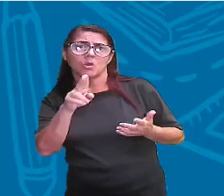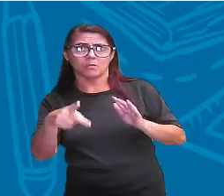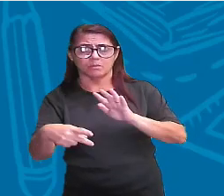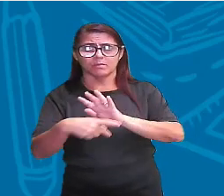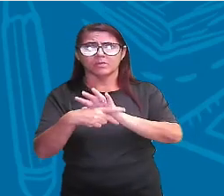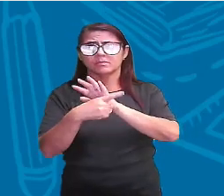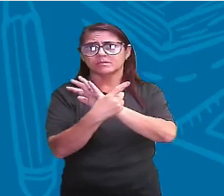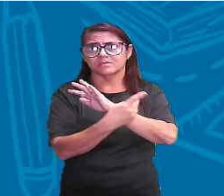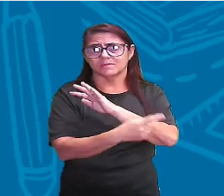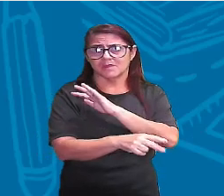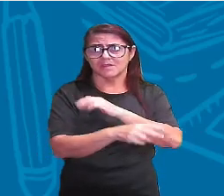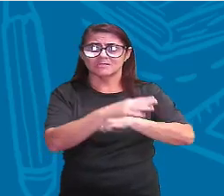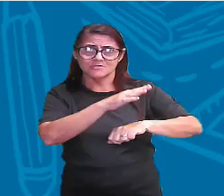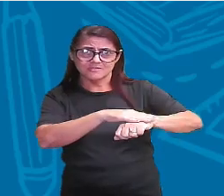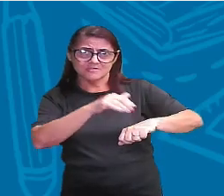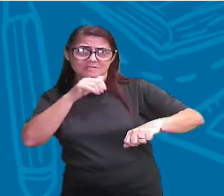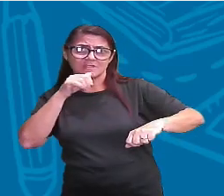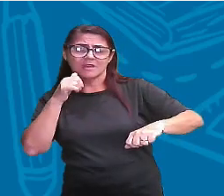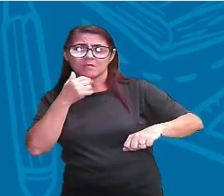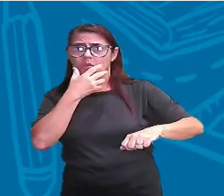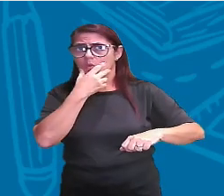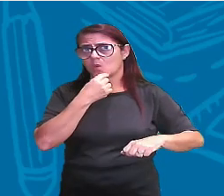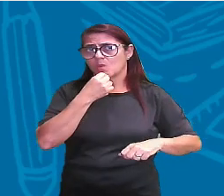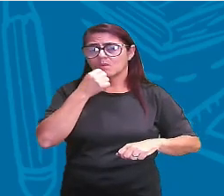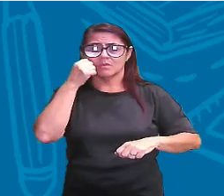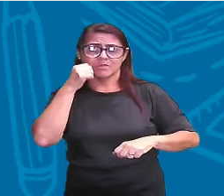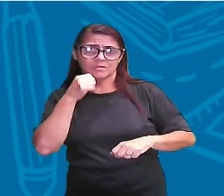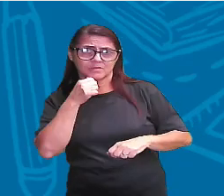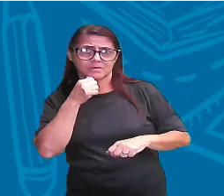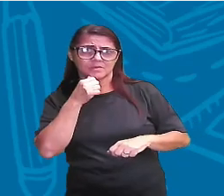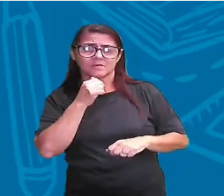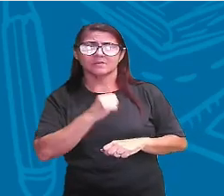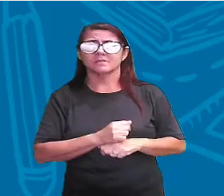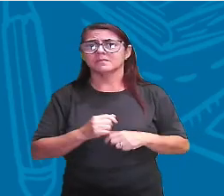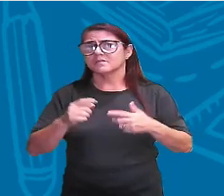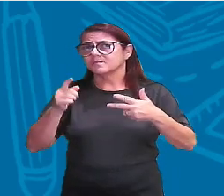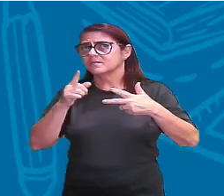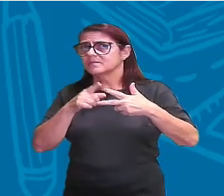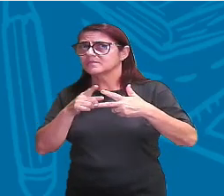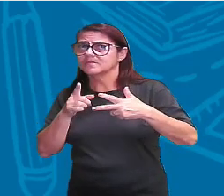he ou she, se for ele ou ela. O segundo